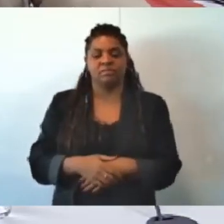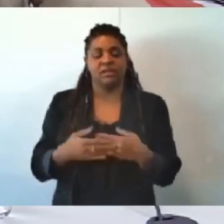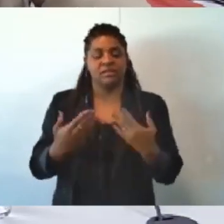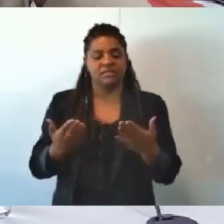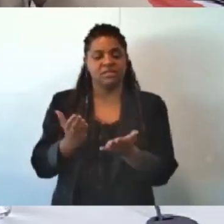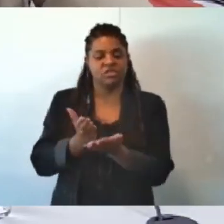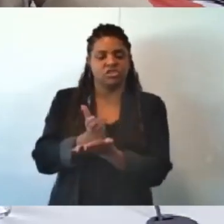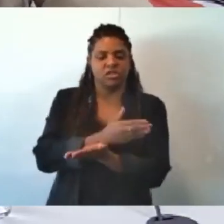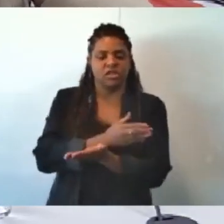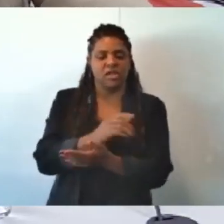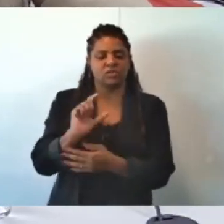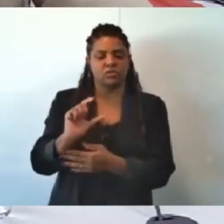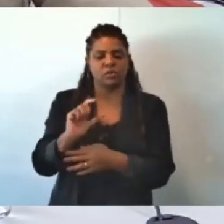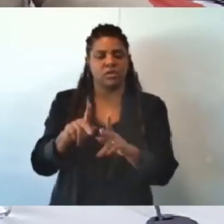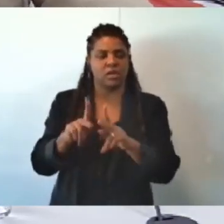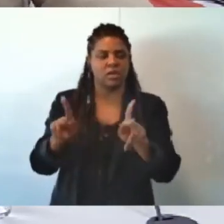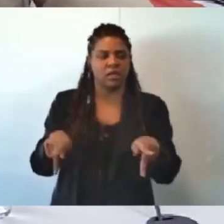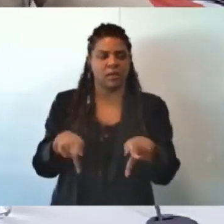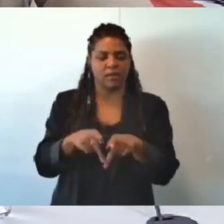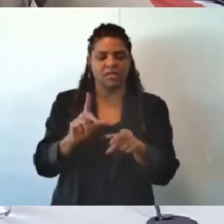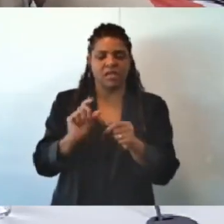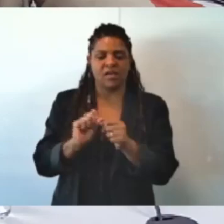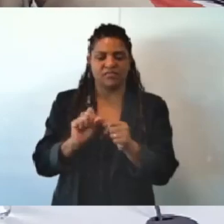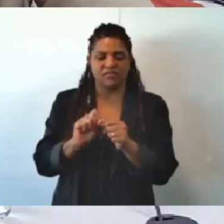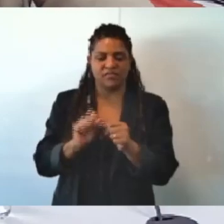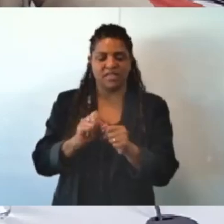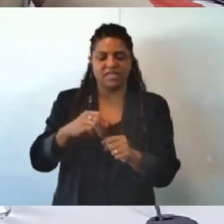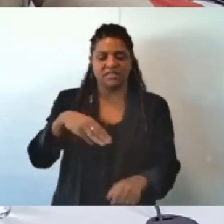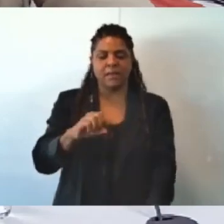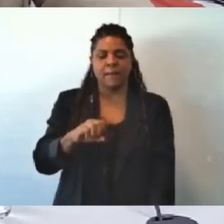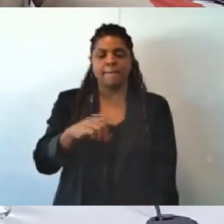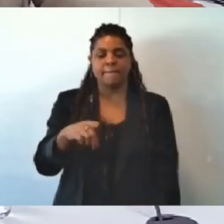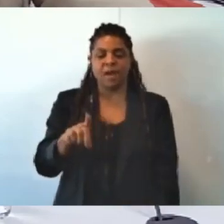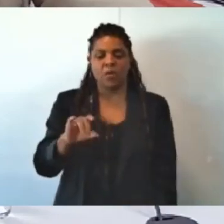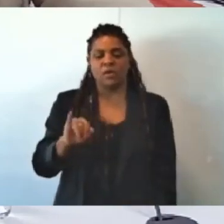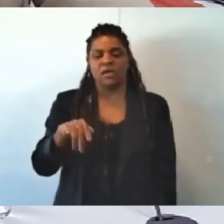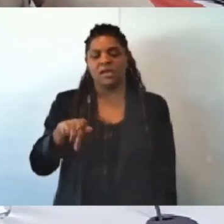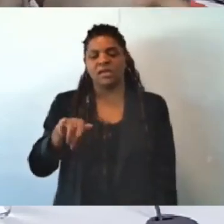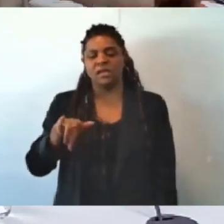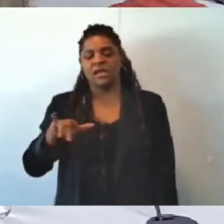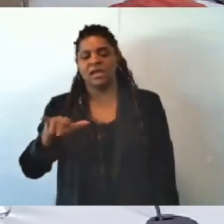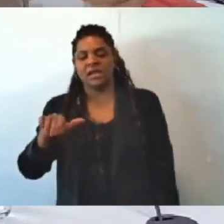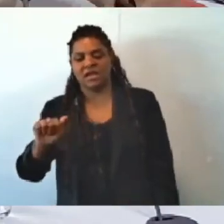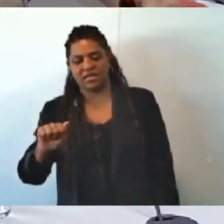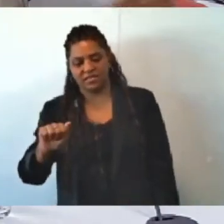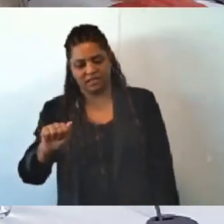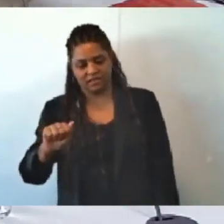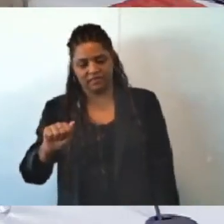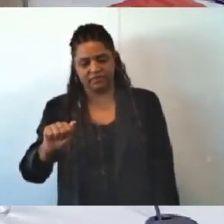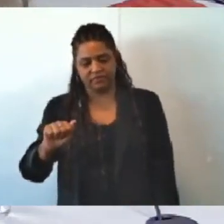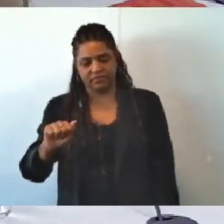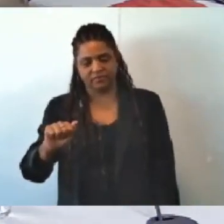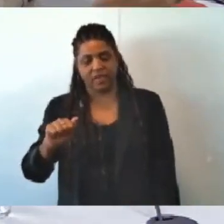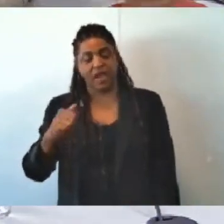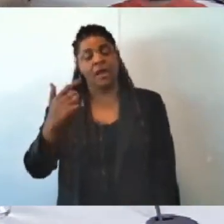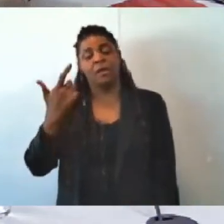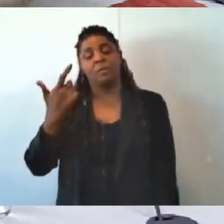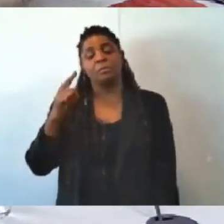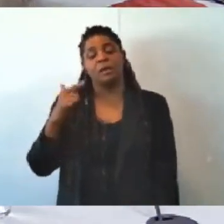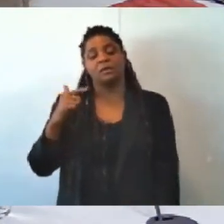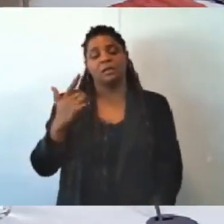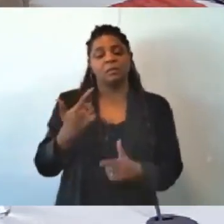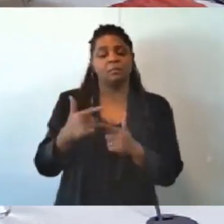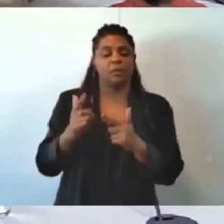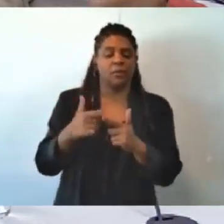praça, fizesse a mão inglesa, para não ter esse problema, que a hora que a pessoa entrasse e saísse, não